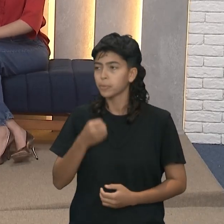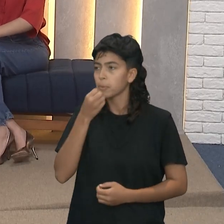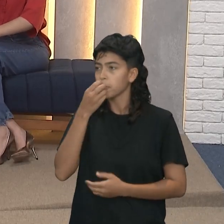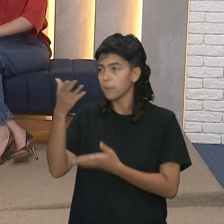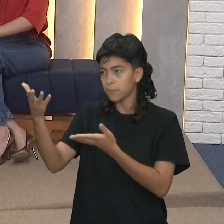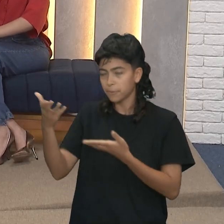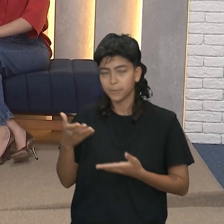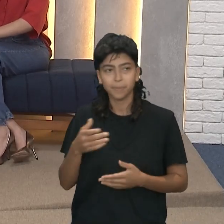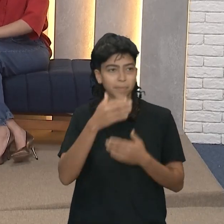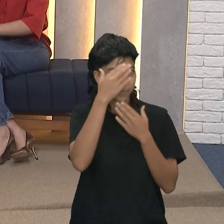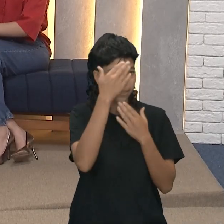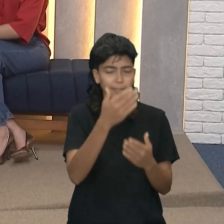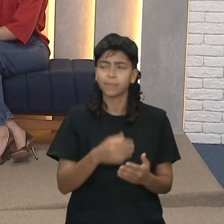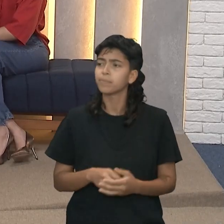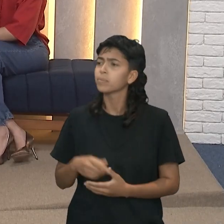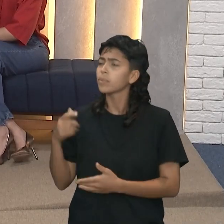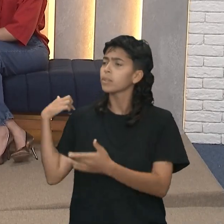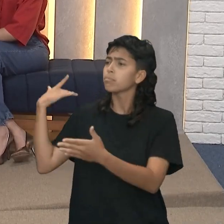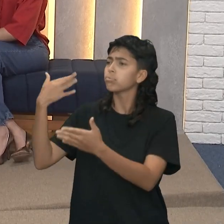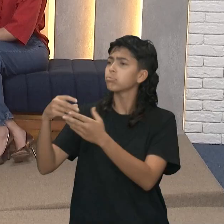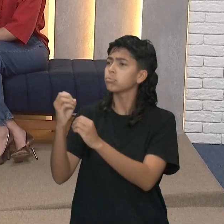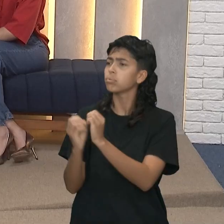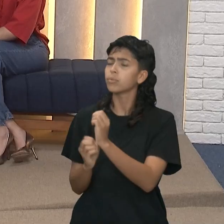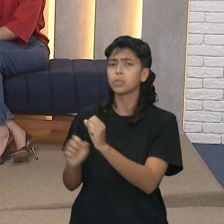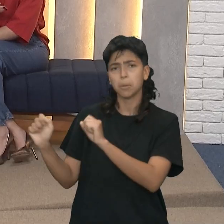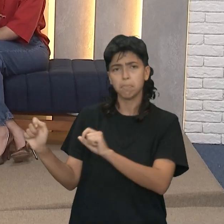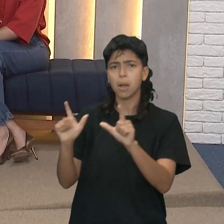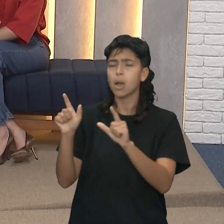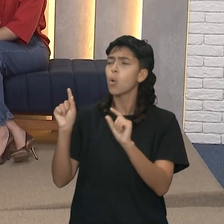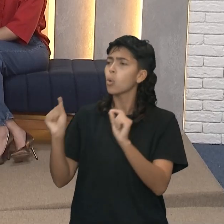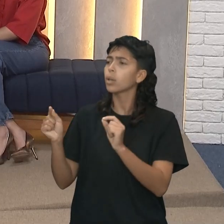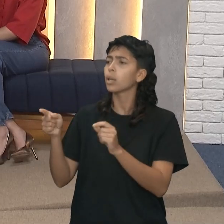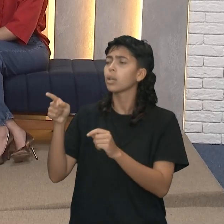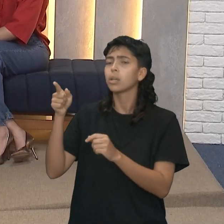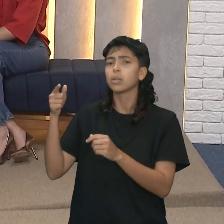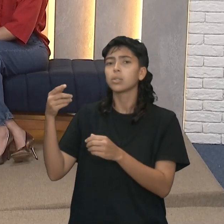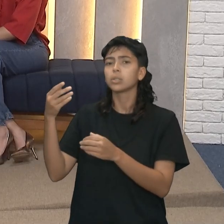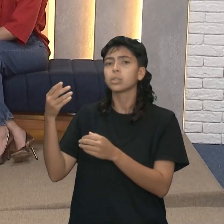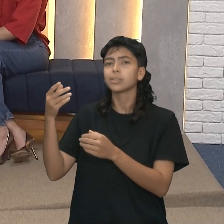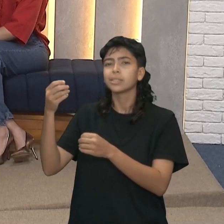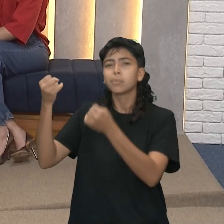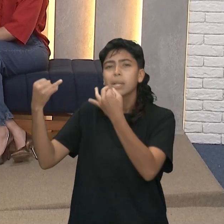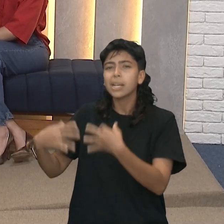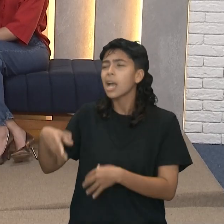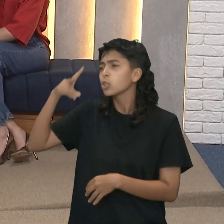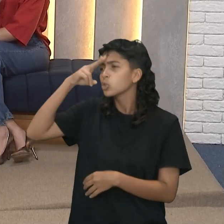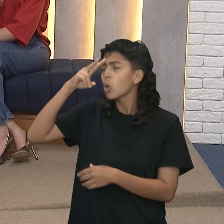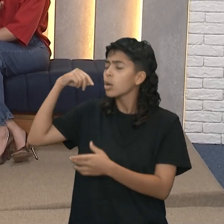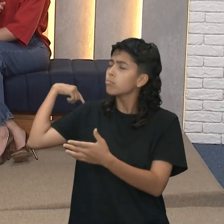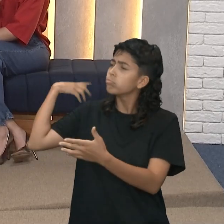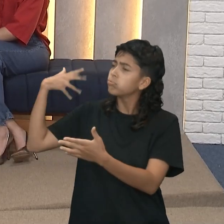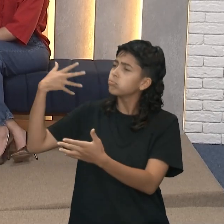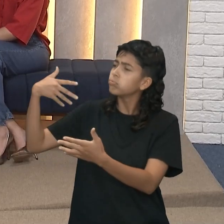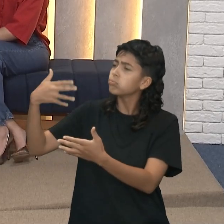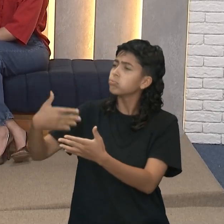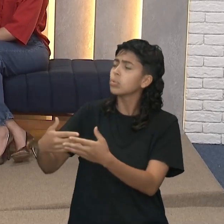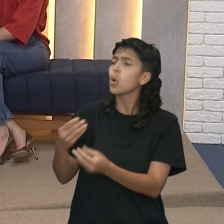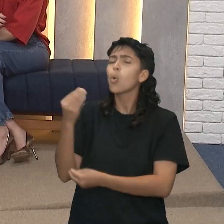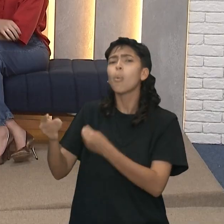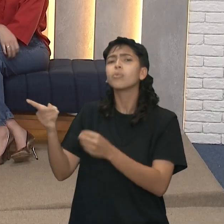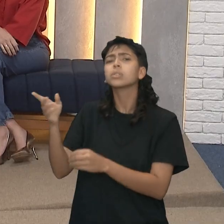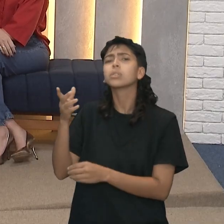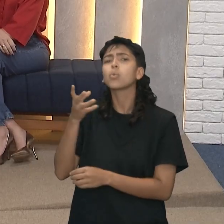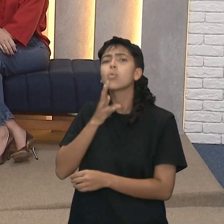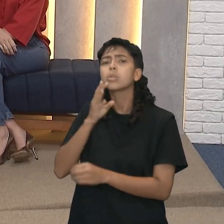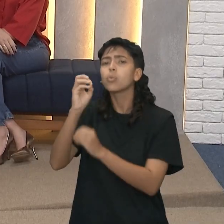quadro, o objetivo é falar um pouquinho sobre a trajetória do senhor, a ligação do senhor com a UFG. Para começar, como o senhor conheceu a